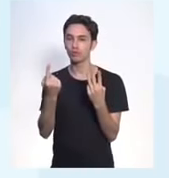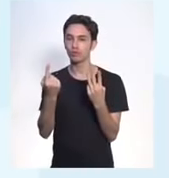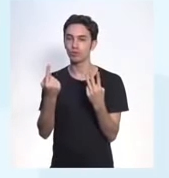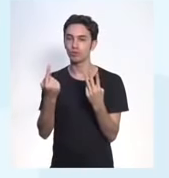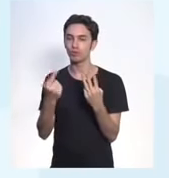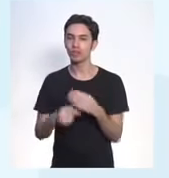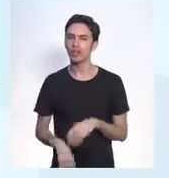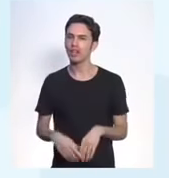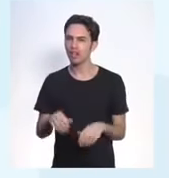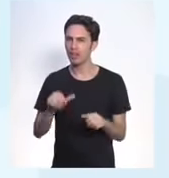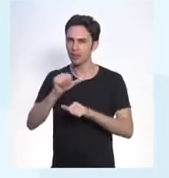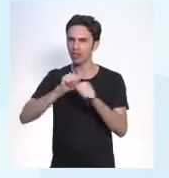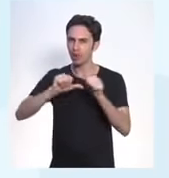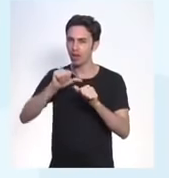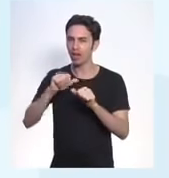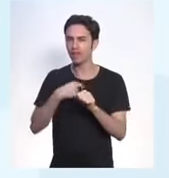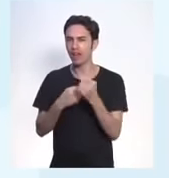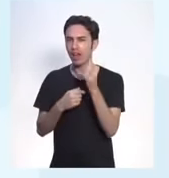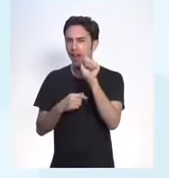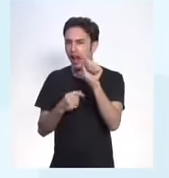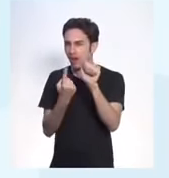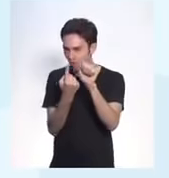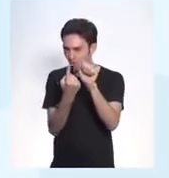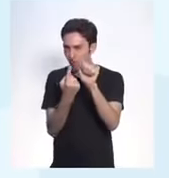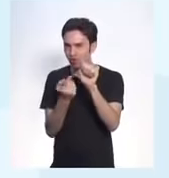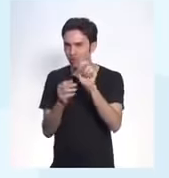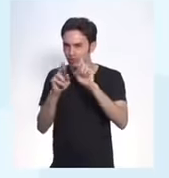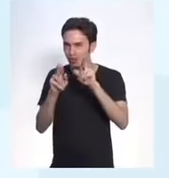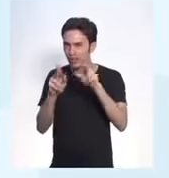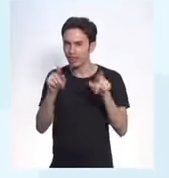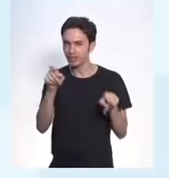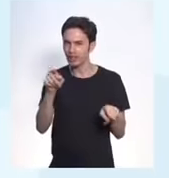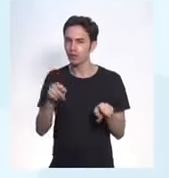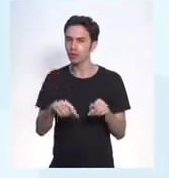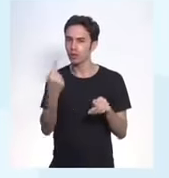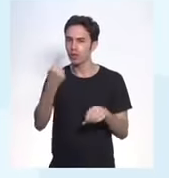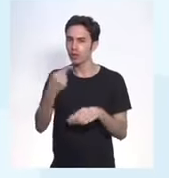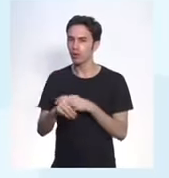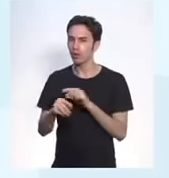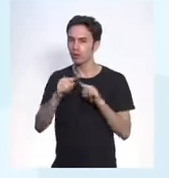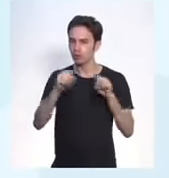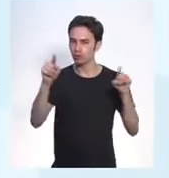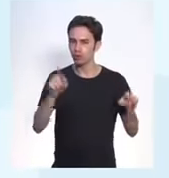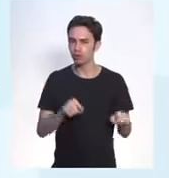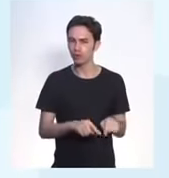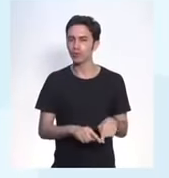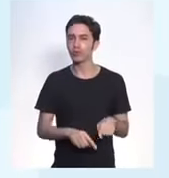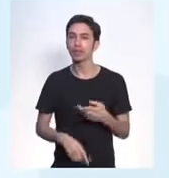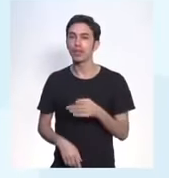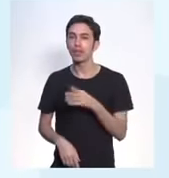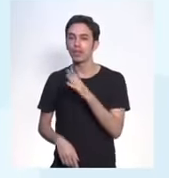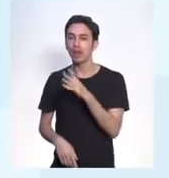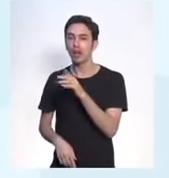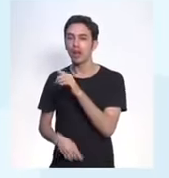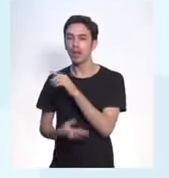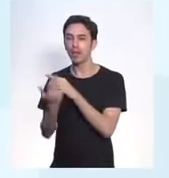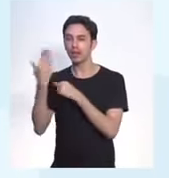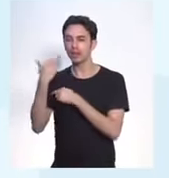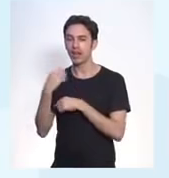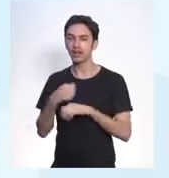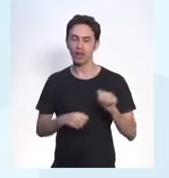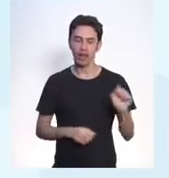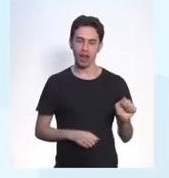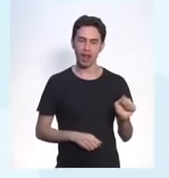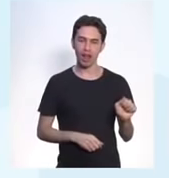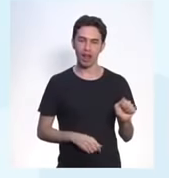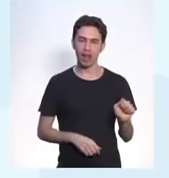diferenciar né pra gente colocou esse é um aí para diferenciar o que que eu fiz né O que que ele movimentou vamos aquela 0dx né